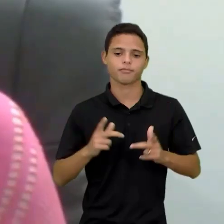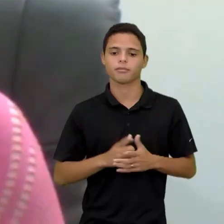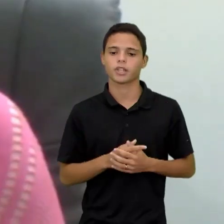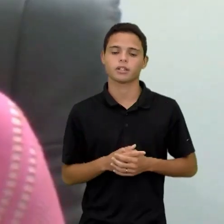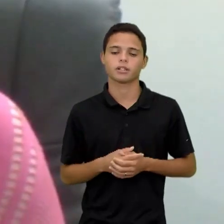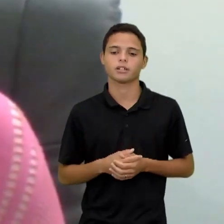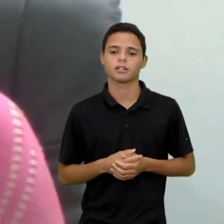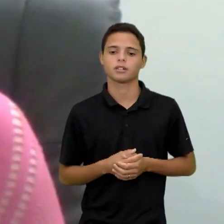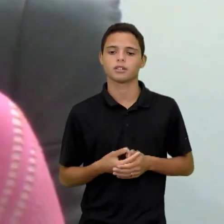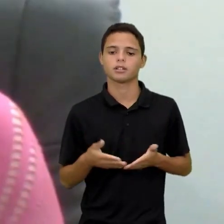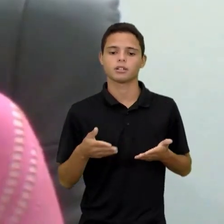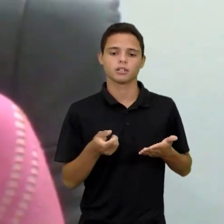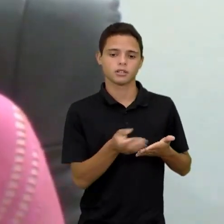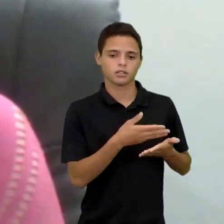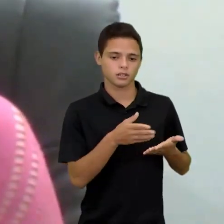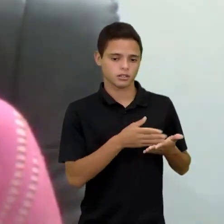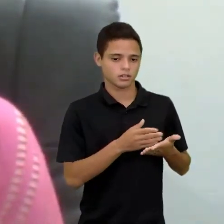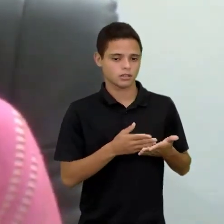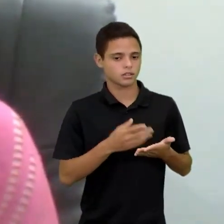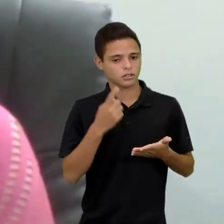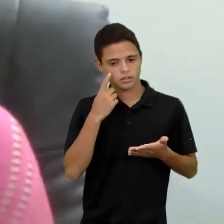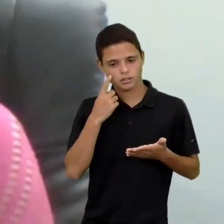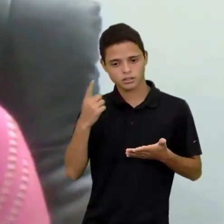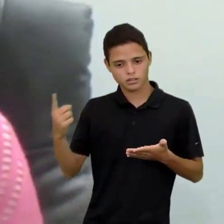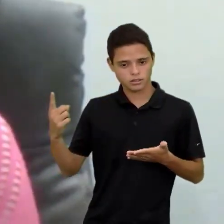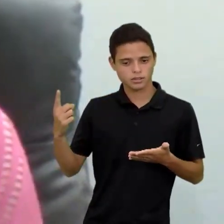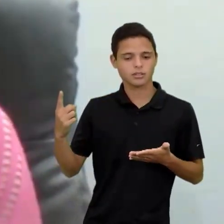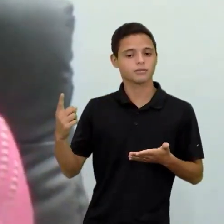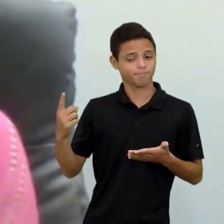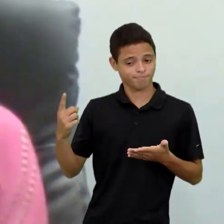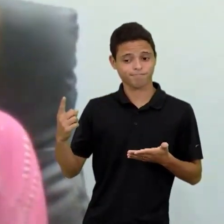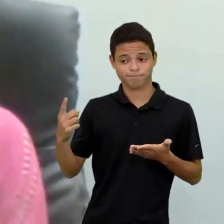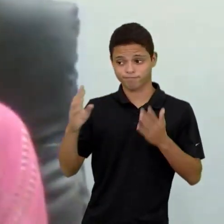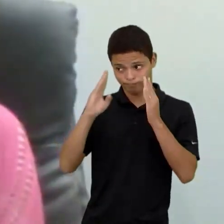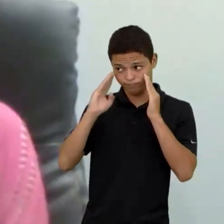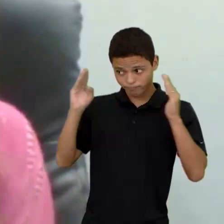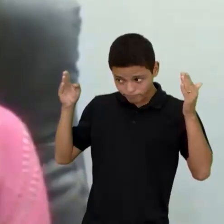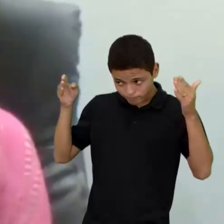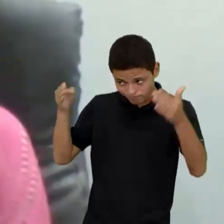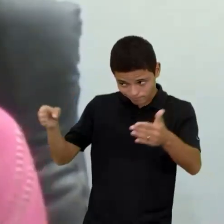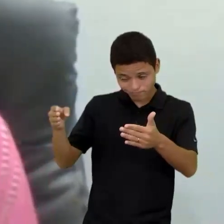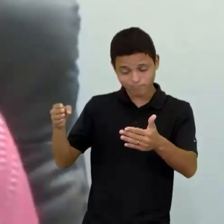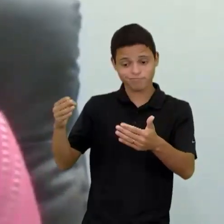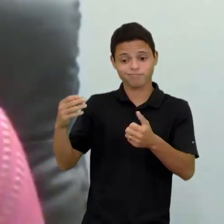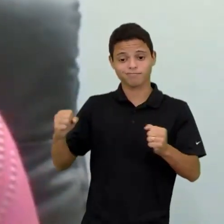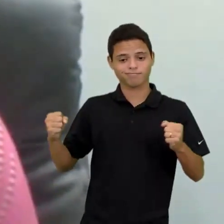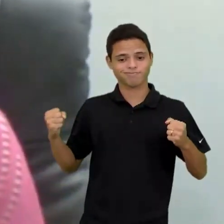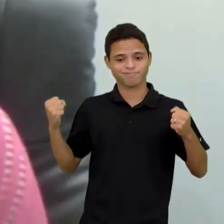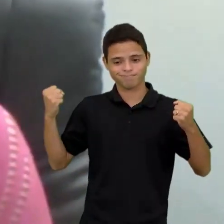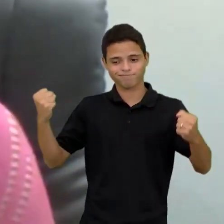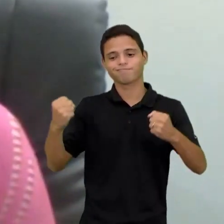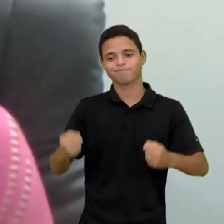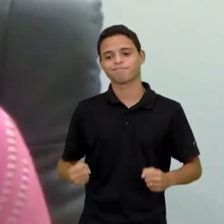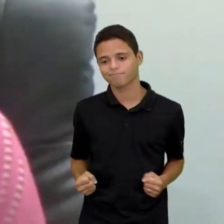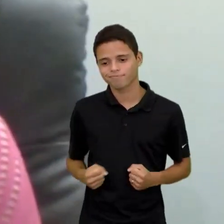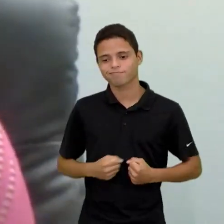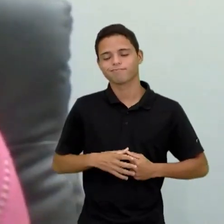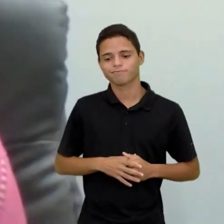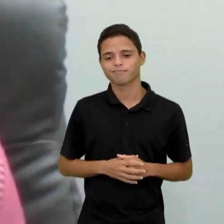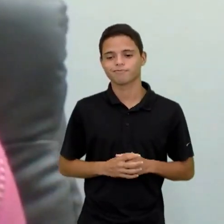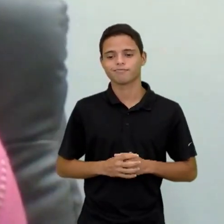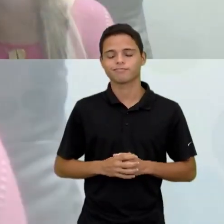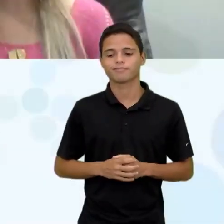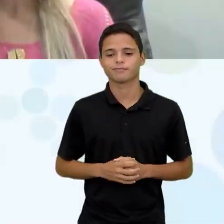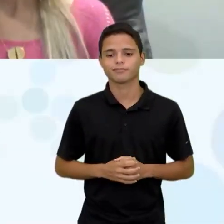No caderno aí mostra ele, ó, prestando atenção, mordendo o lábiozinho, dando uma força e tentando marcar a